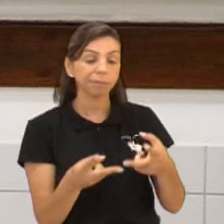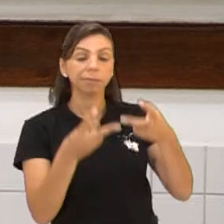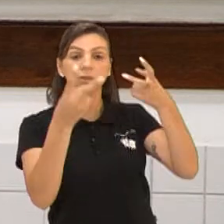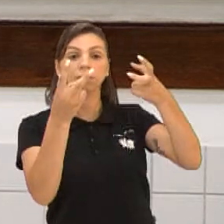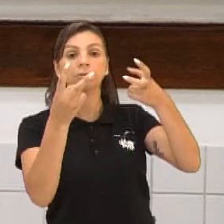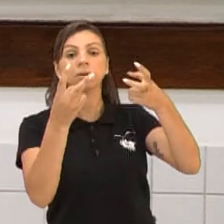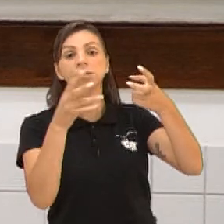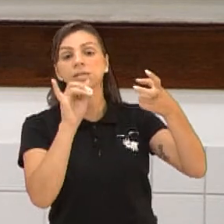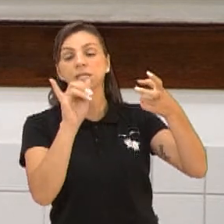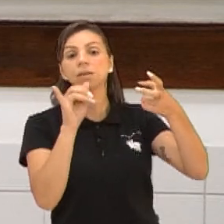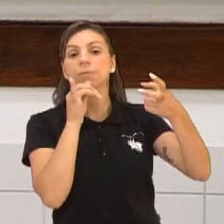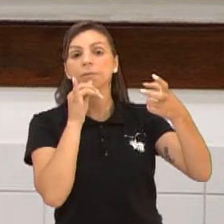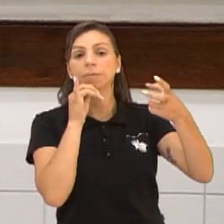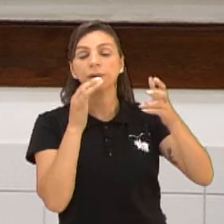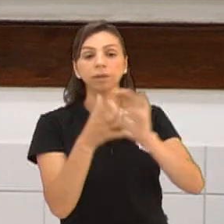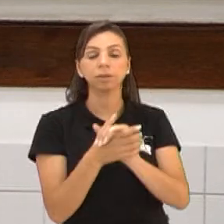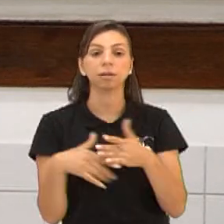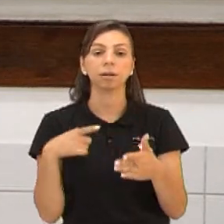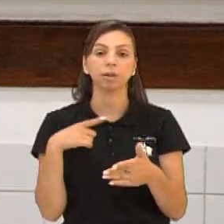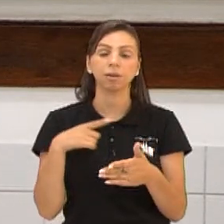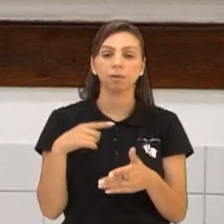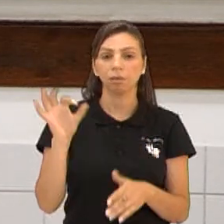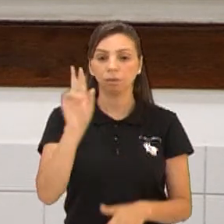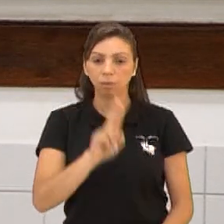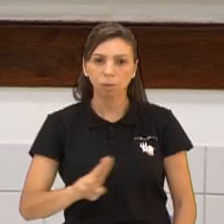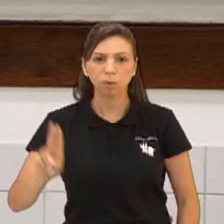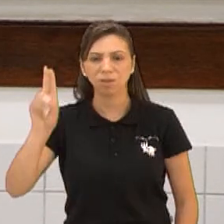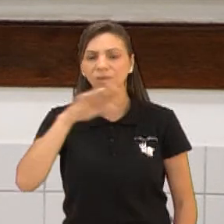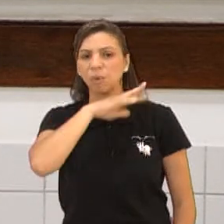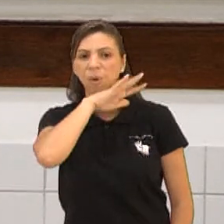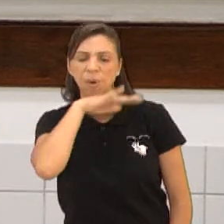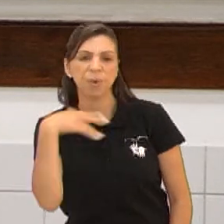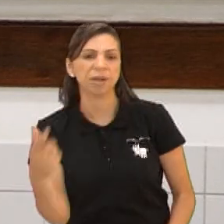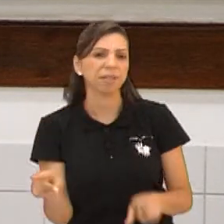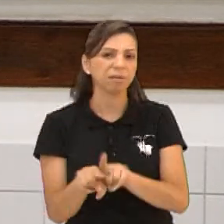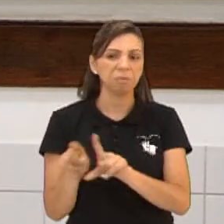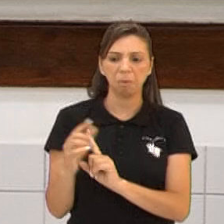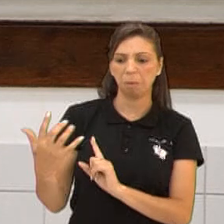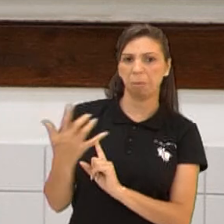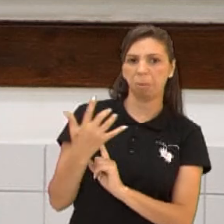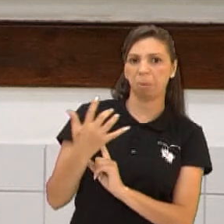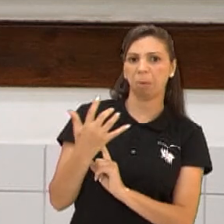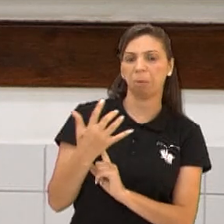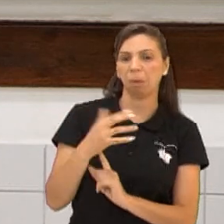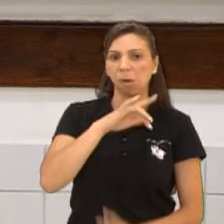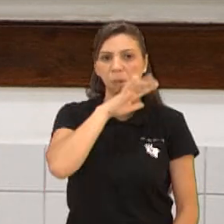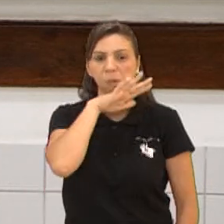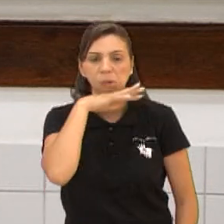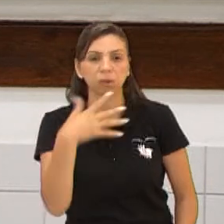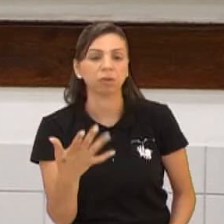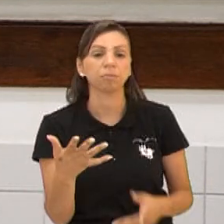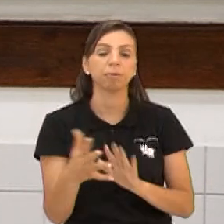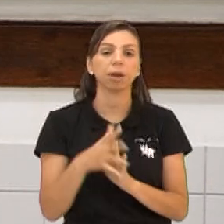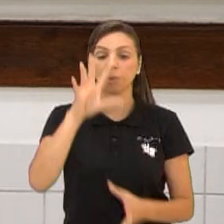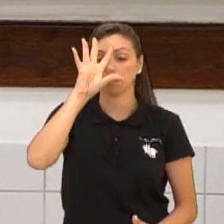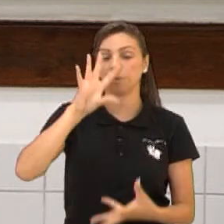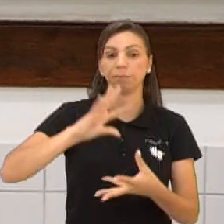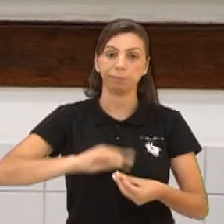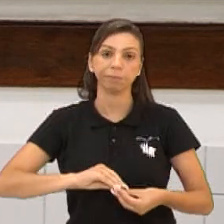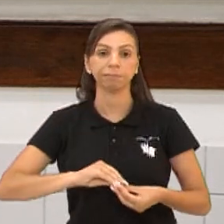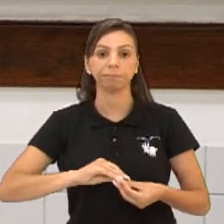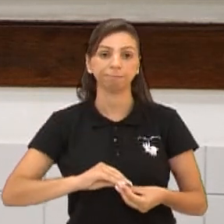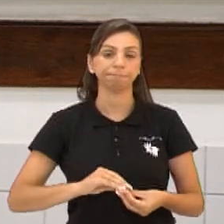e quando esse juízo são mal usados e usados em relação a nós mesmo né para que a gente possa interpretar quando